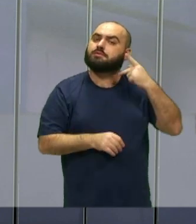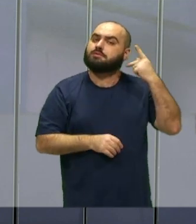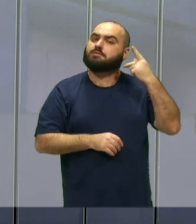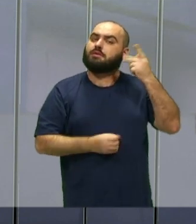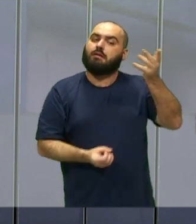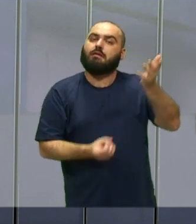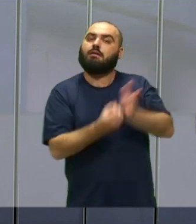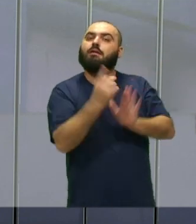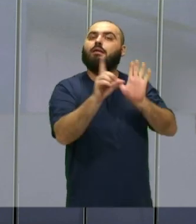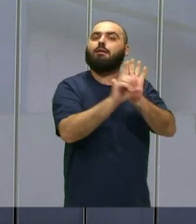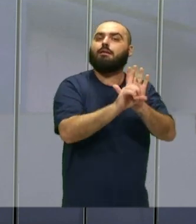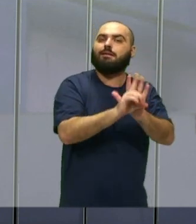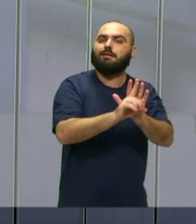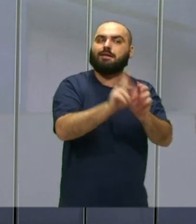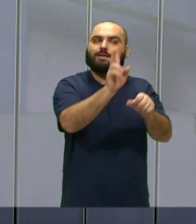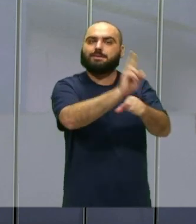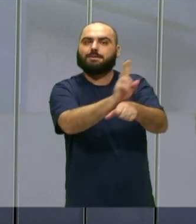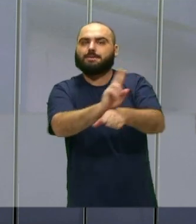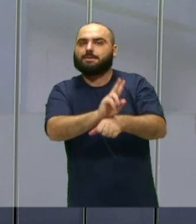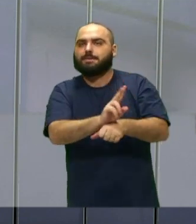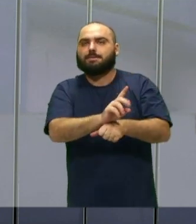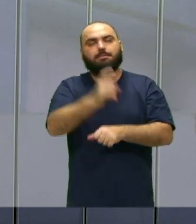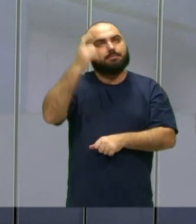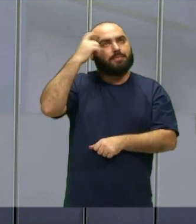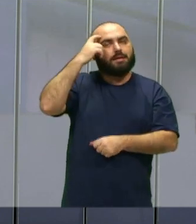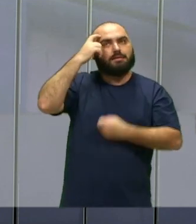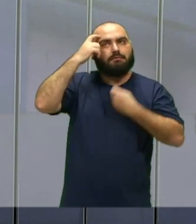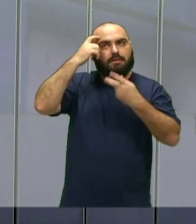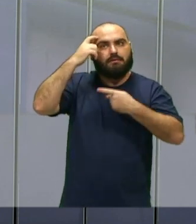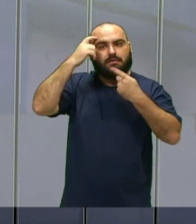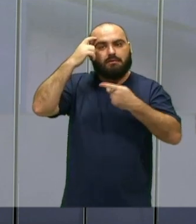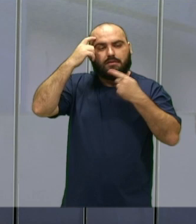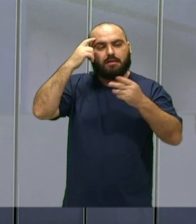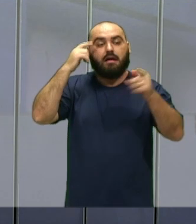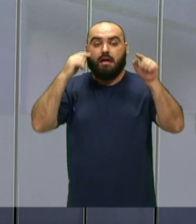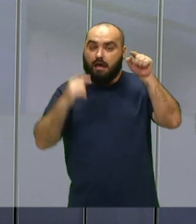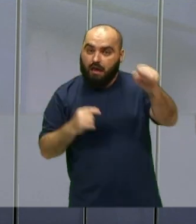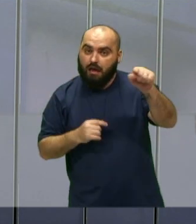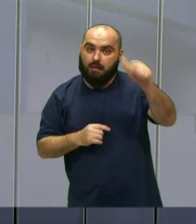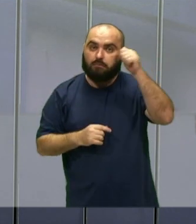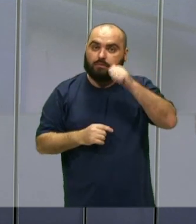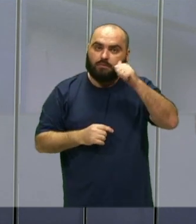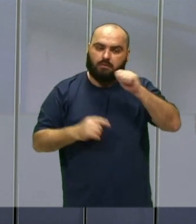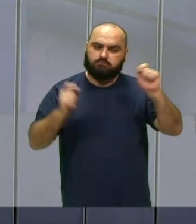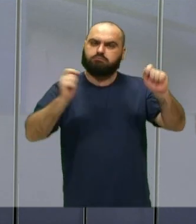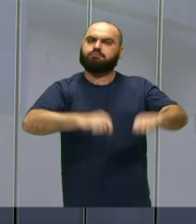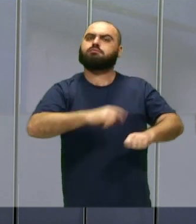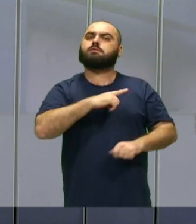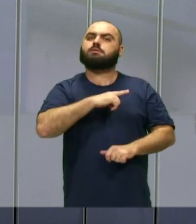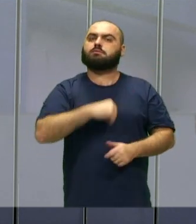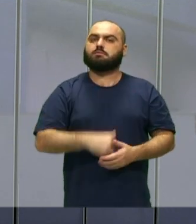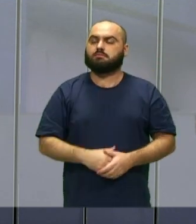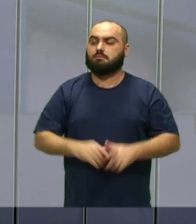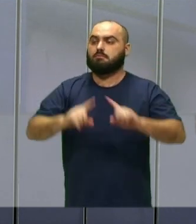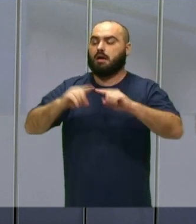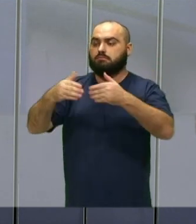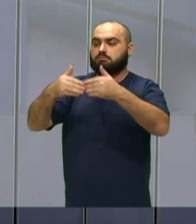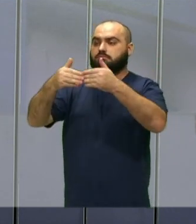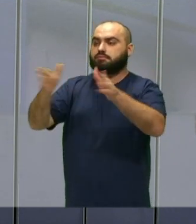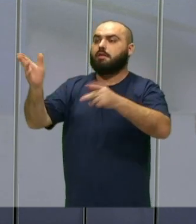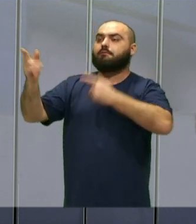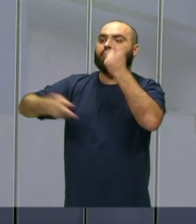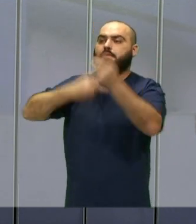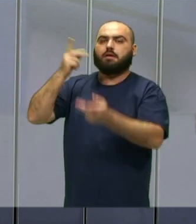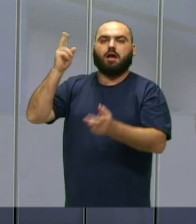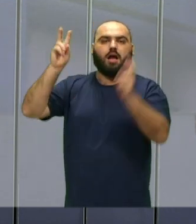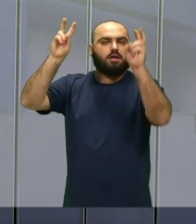de fiscalizar, de falar o que pensam, né, de dizer que elas têm condições de ser. Só que quando a gente abria a palavra, o assunto que